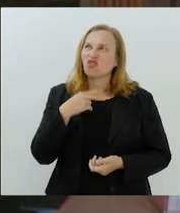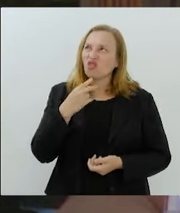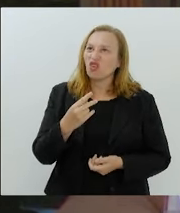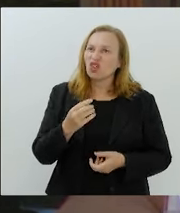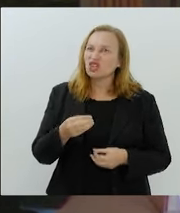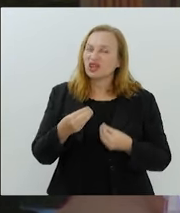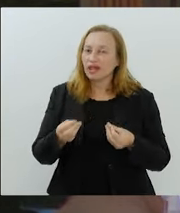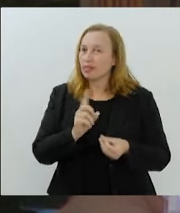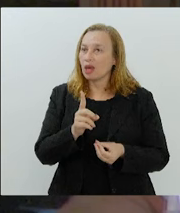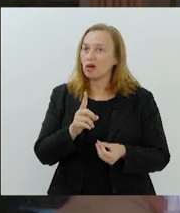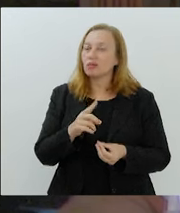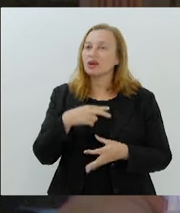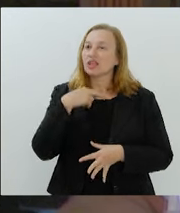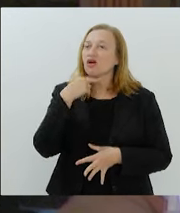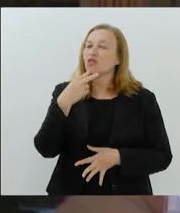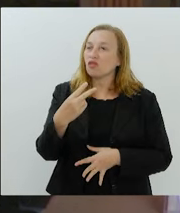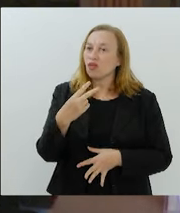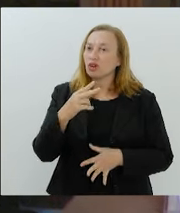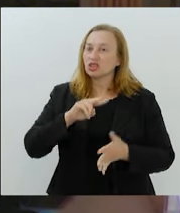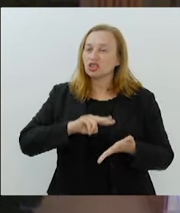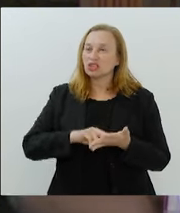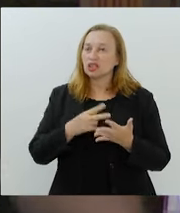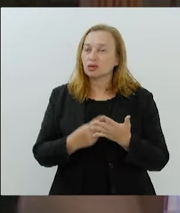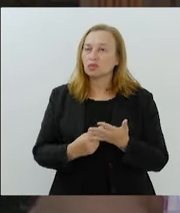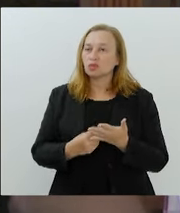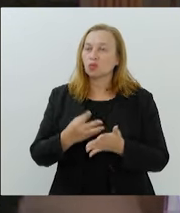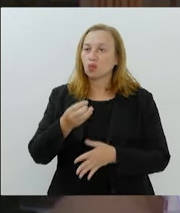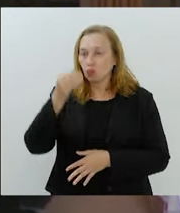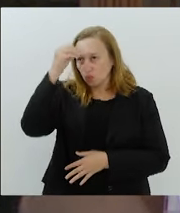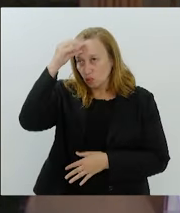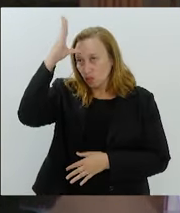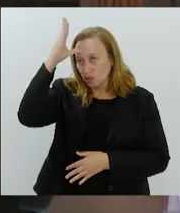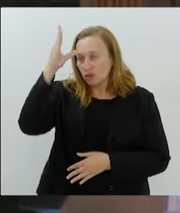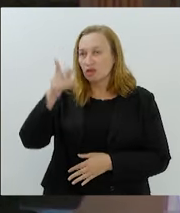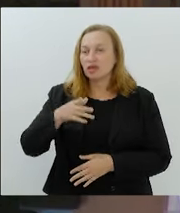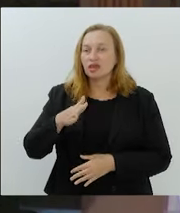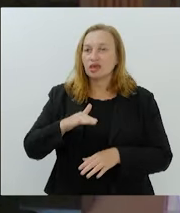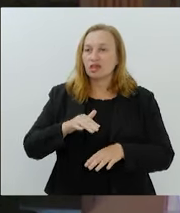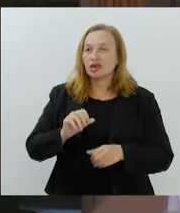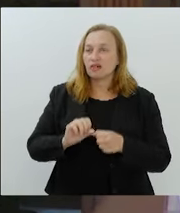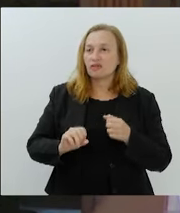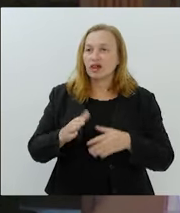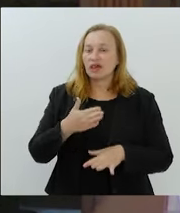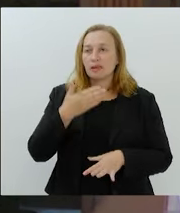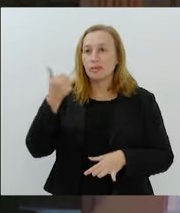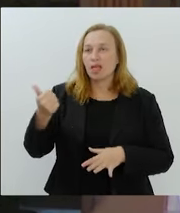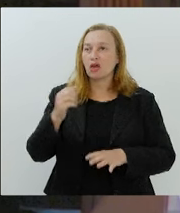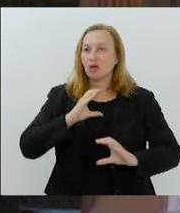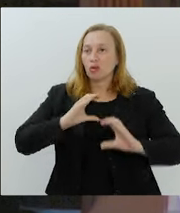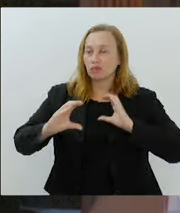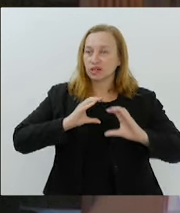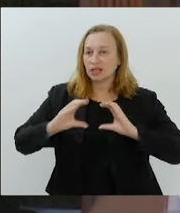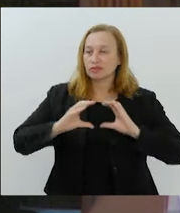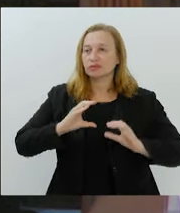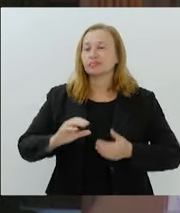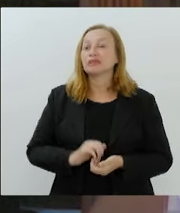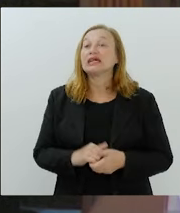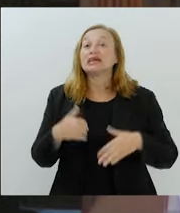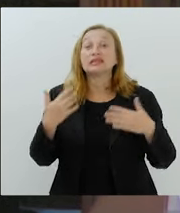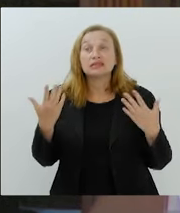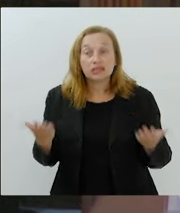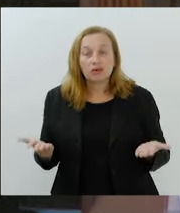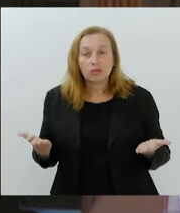porta essa voz e que traduz esse conhecimento no que ele faz de melhor, que é a comunicação, né? Então, é